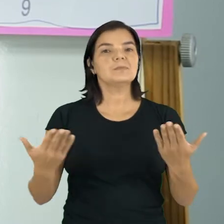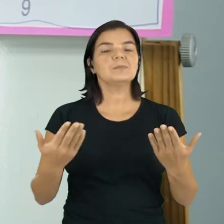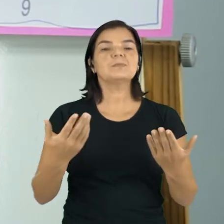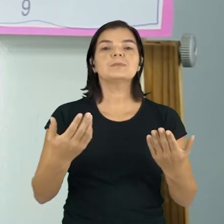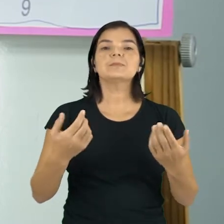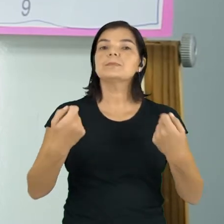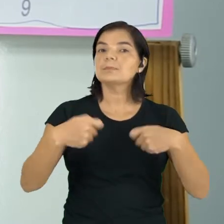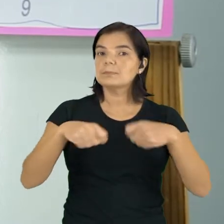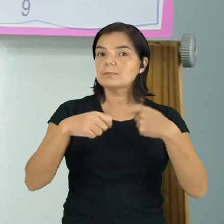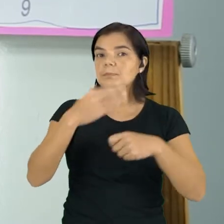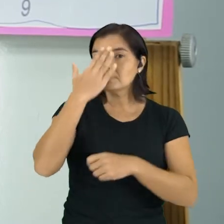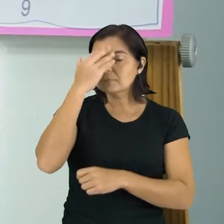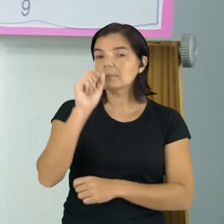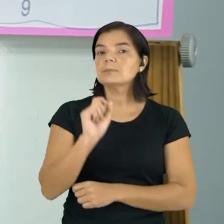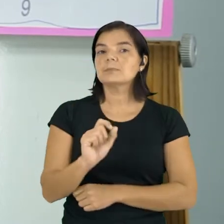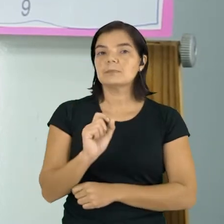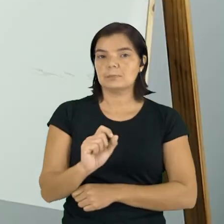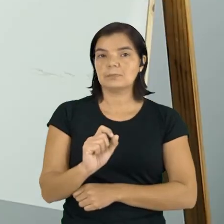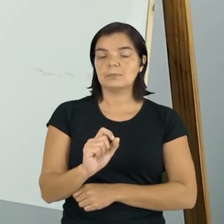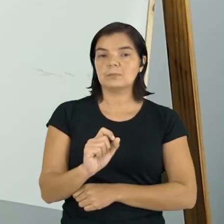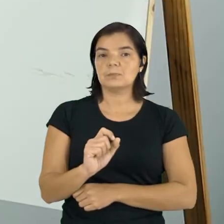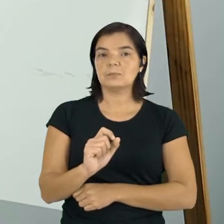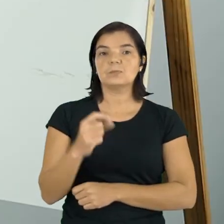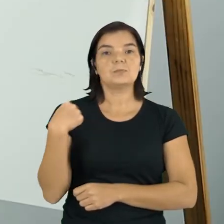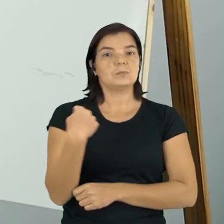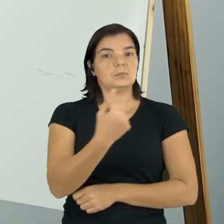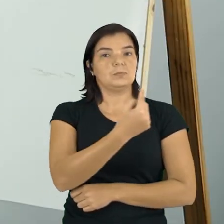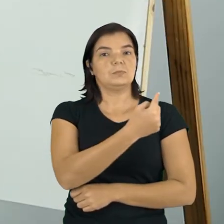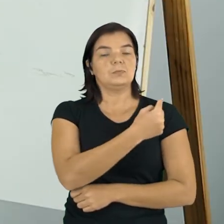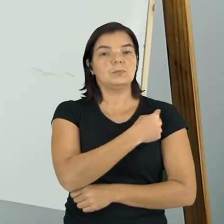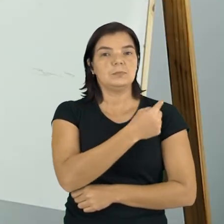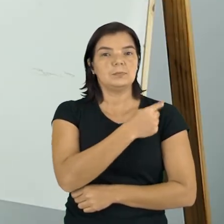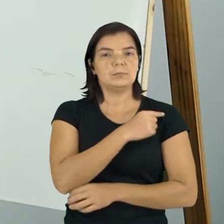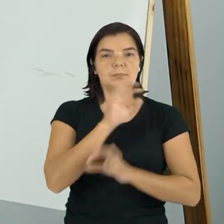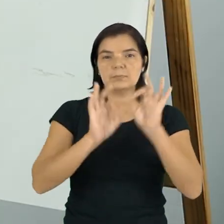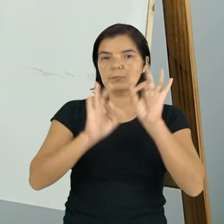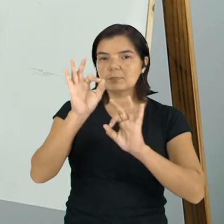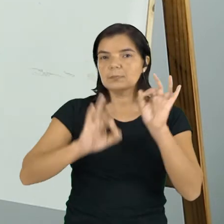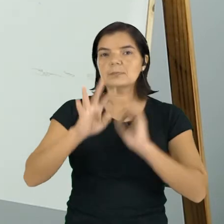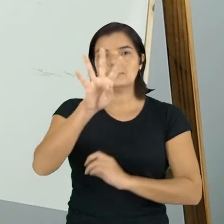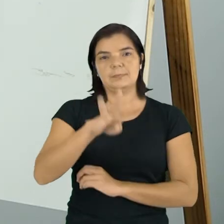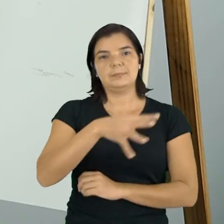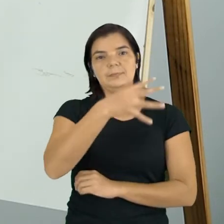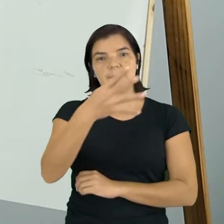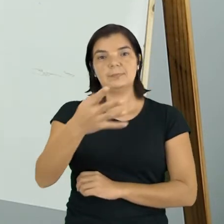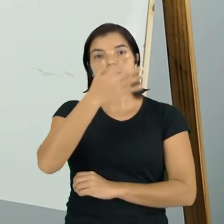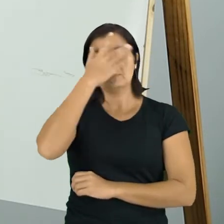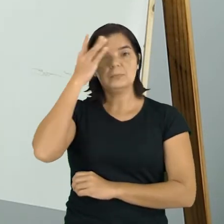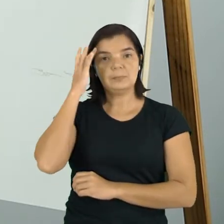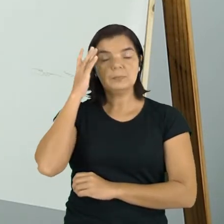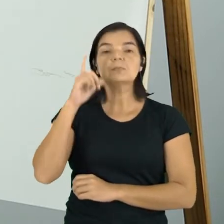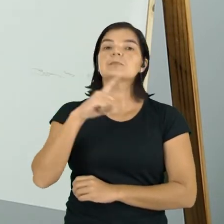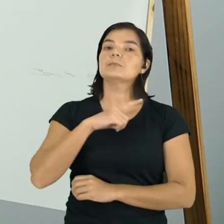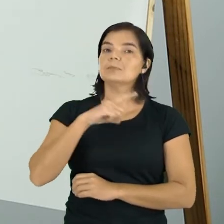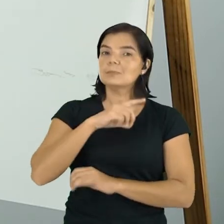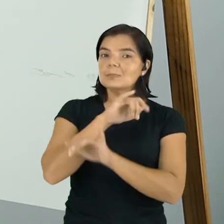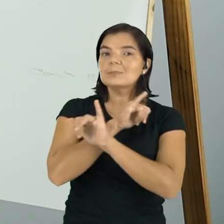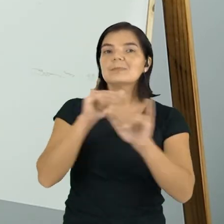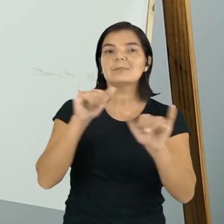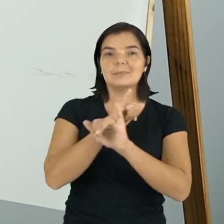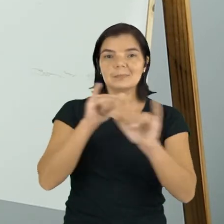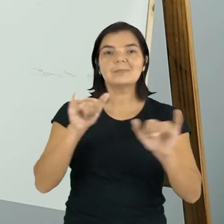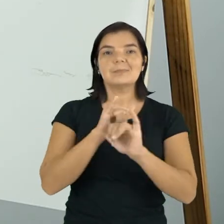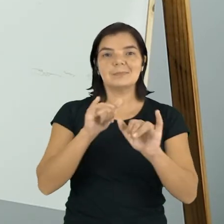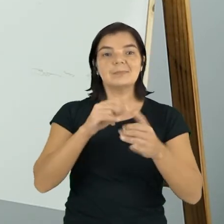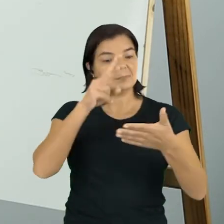coisa que nós precisamos saber é que quando nós fazemos a tabela, alguém vai ter essas informações,